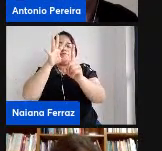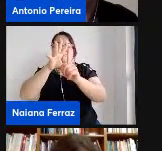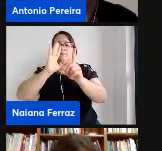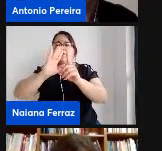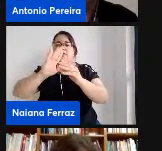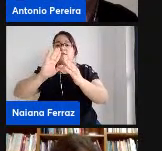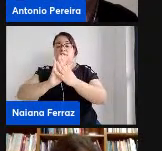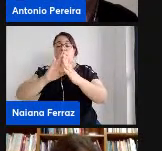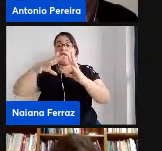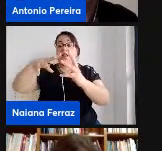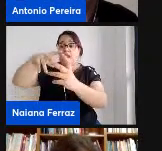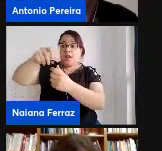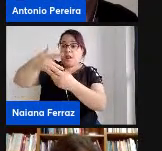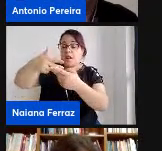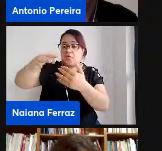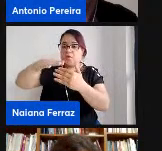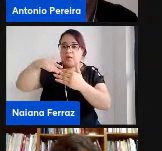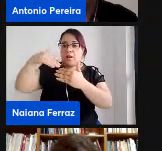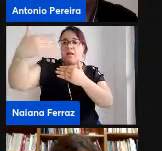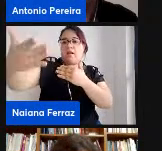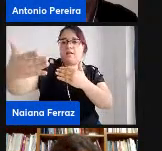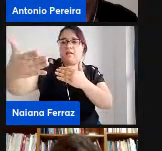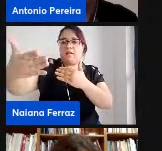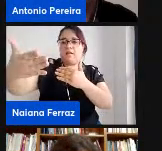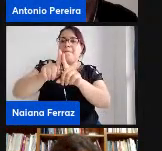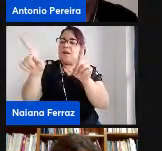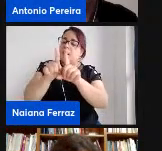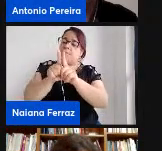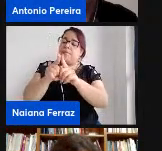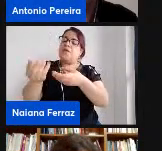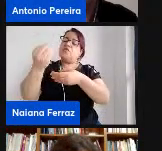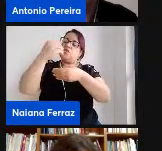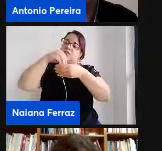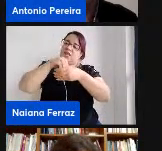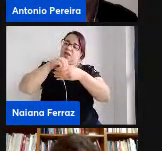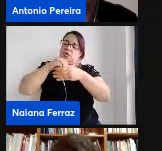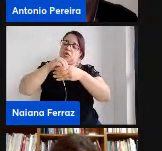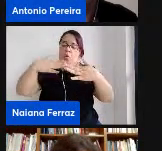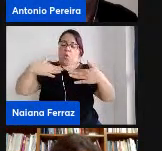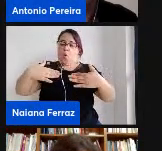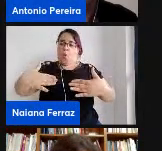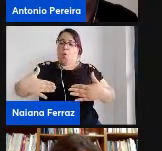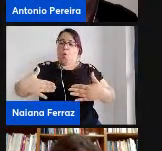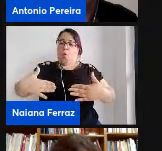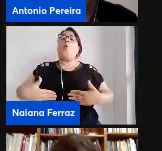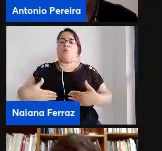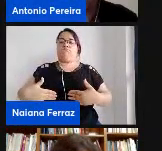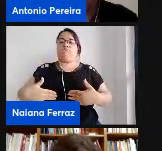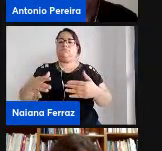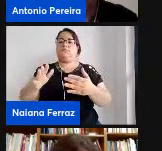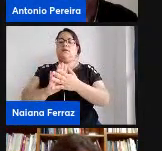vêm internamente, né, das nossas vísceras. Né? Então, esses modelos internos